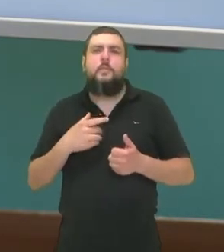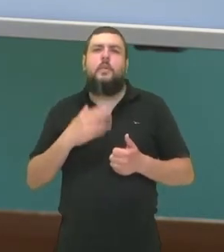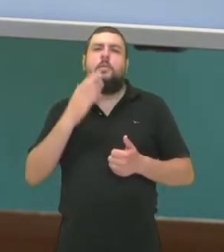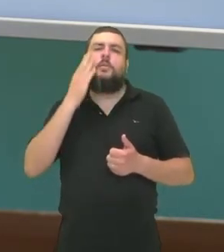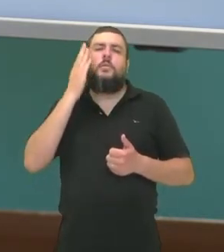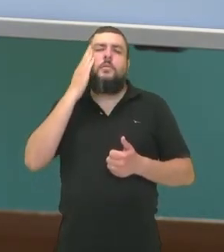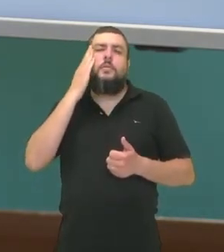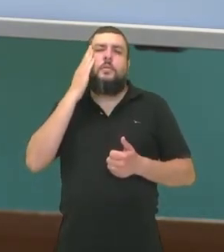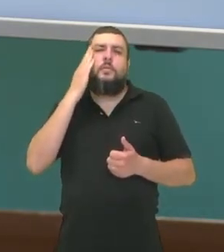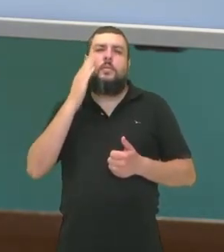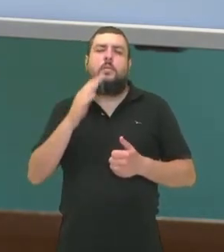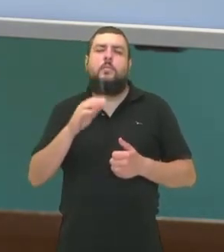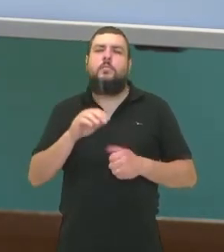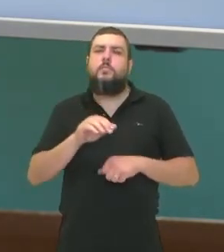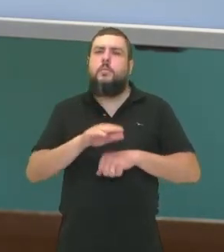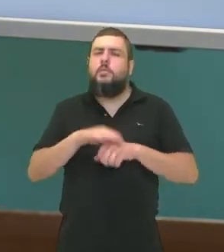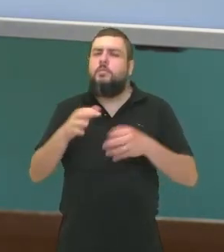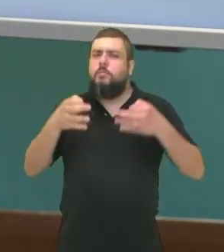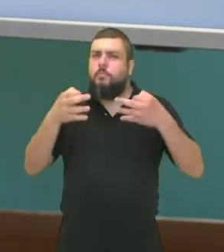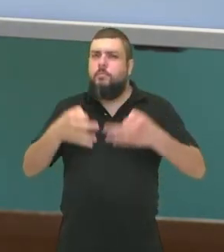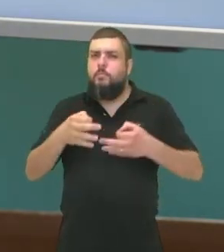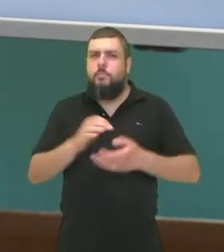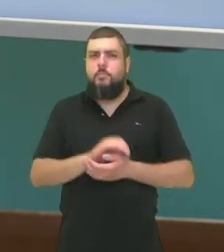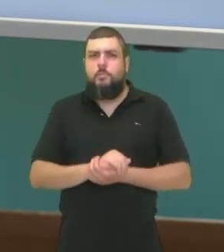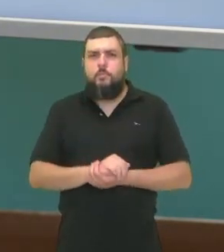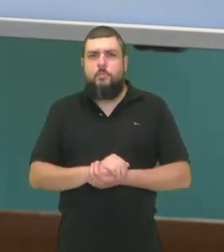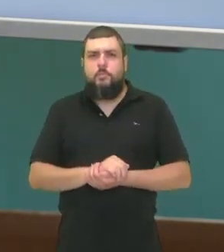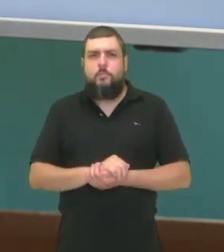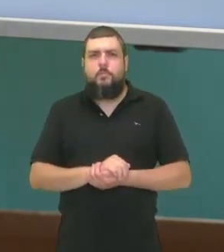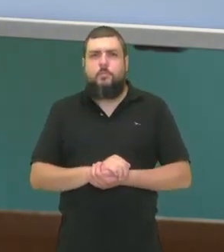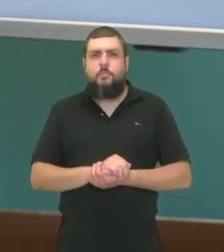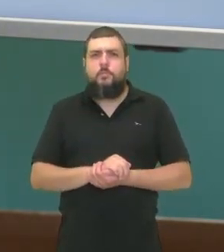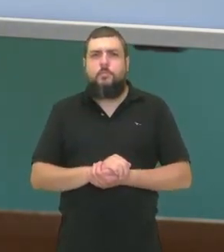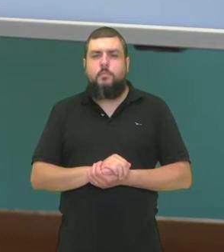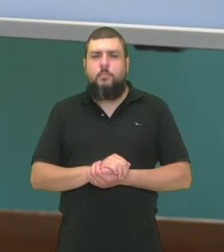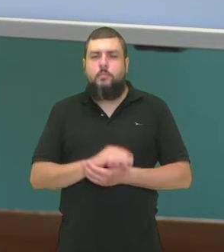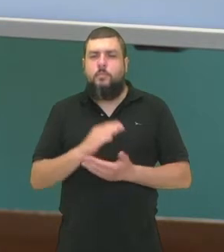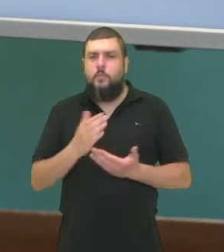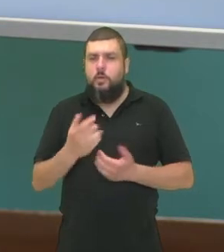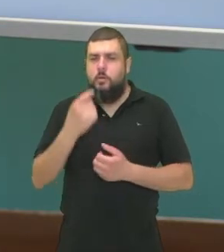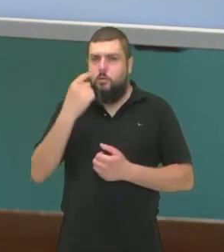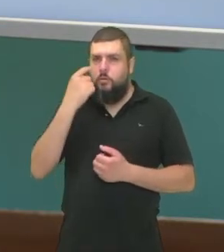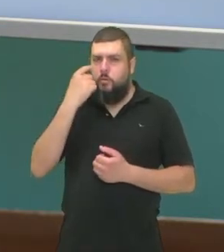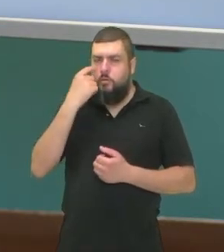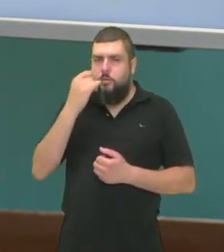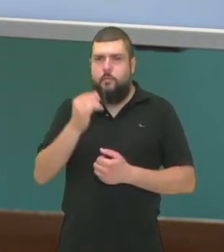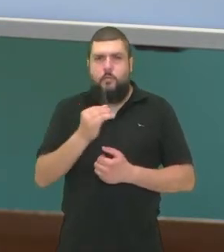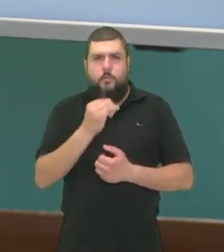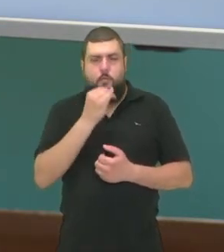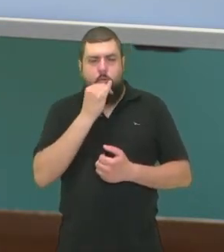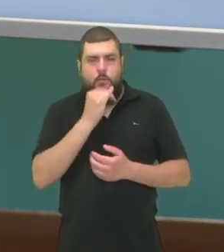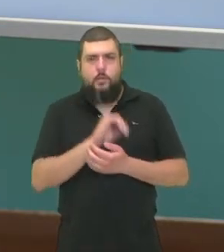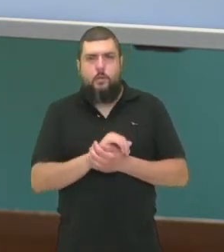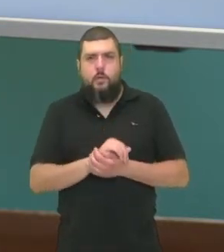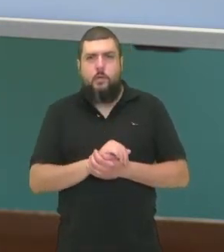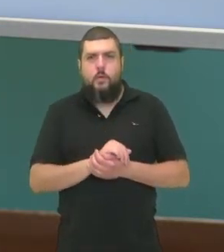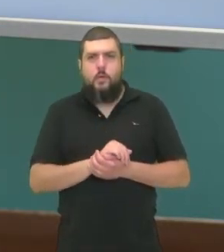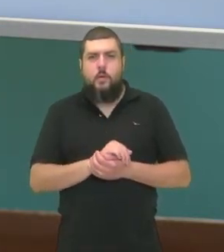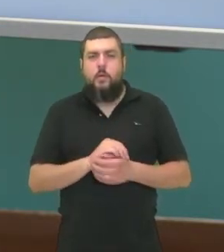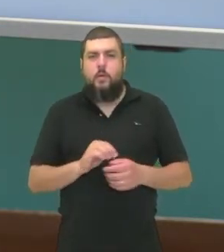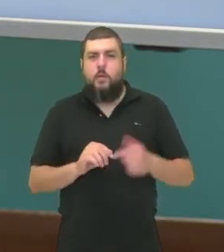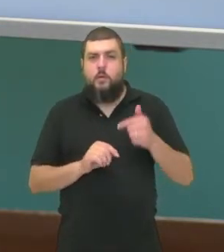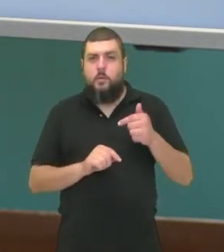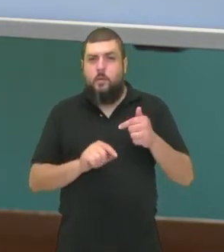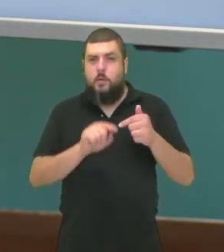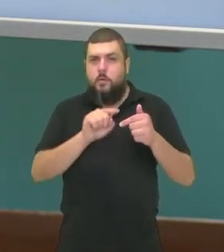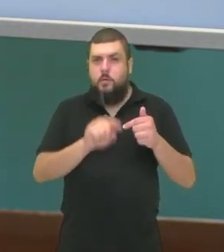seria lá certinho, Então, nesse caso aqui, olha só, quando a gente tem uma multiplicação, por exemplo, 7,9 vezes